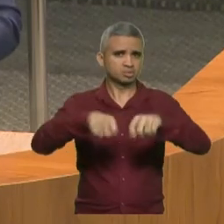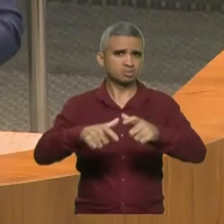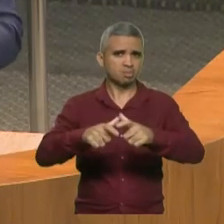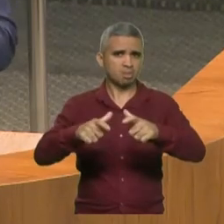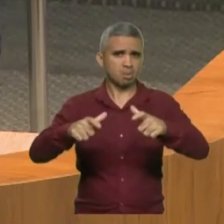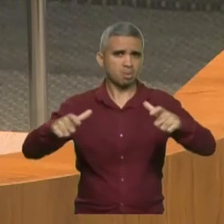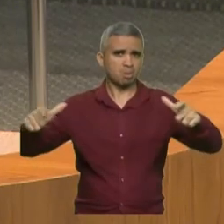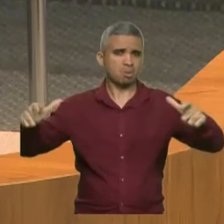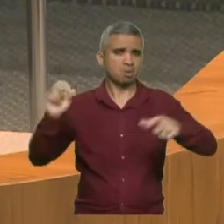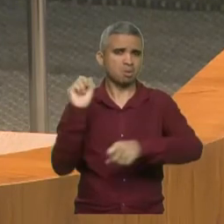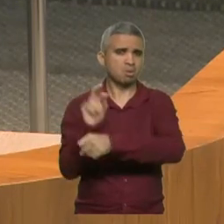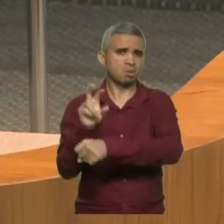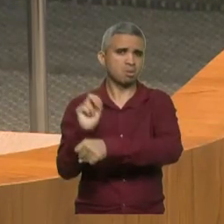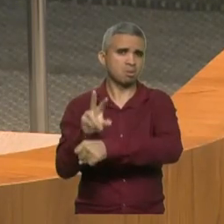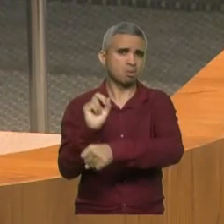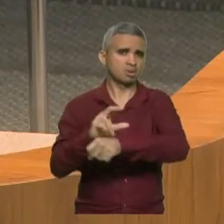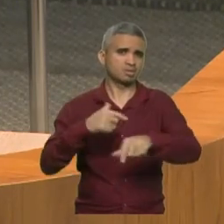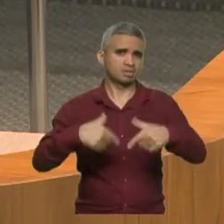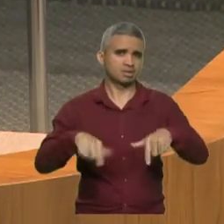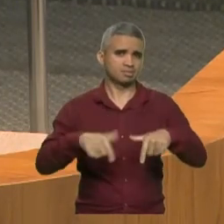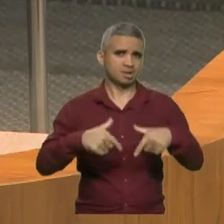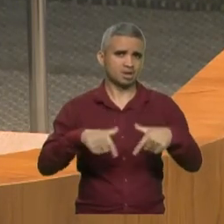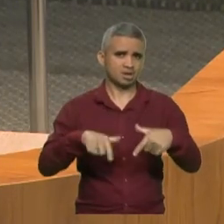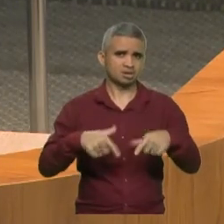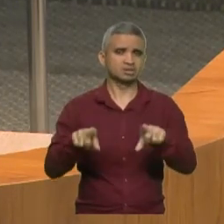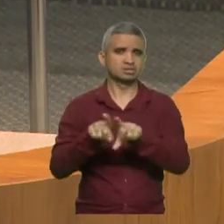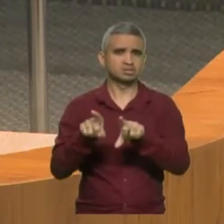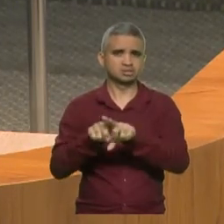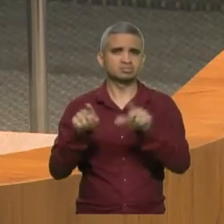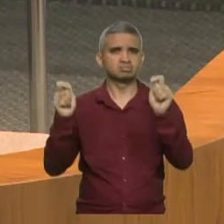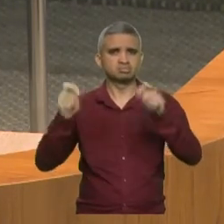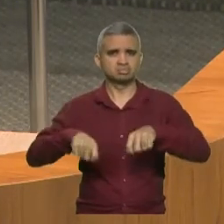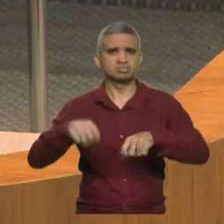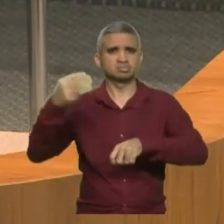mas também a manutenção de postos de trabalho no Estado do Maranhão. Eu tinha para o momento, senhor presidente.